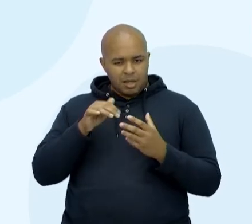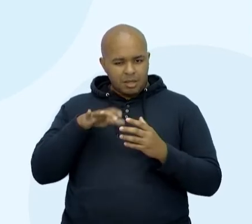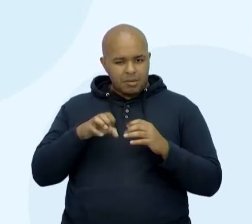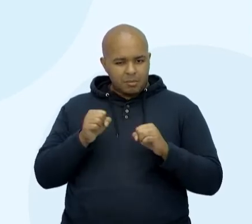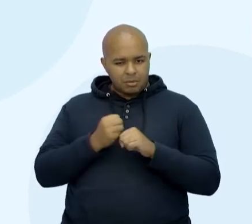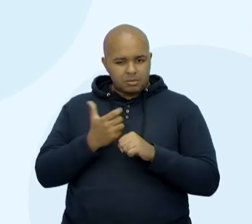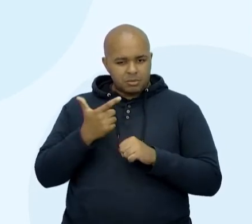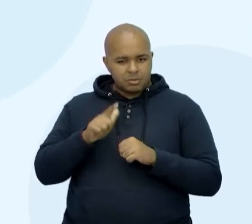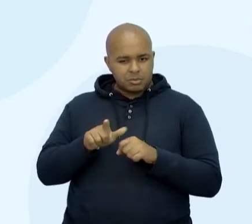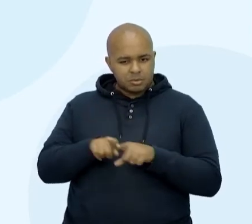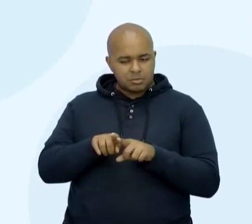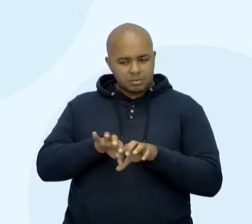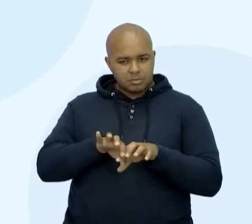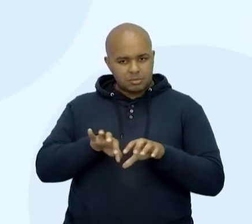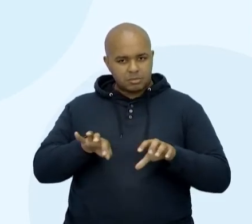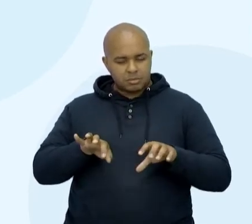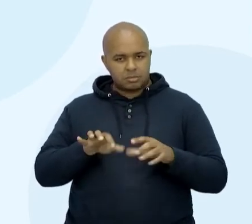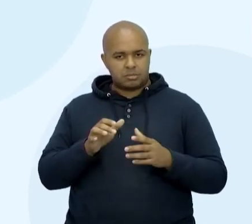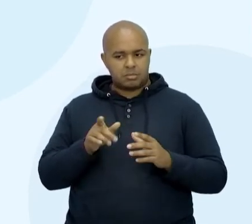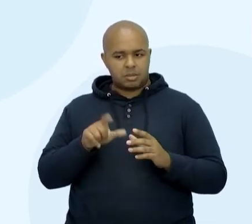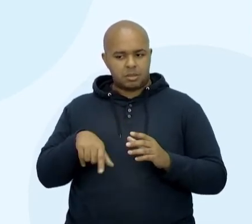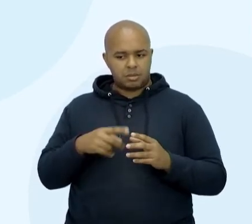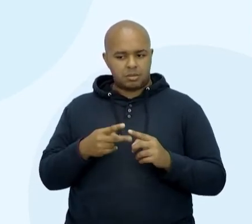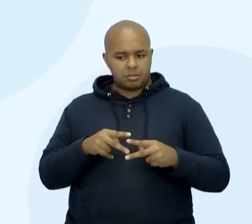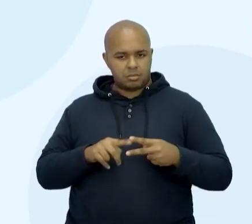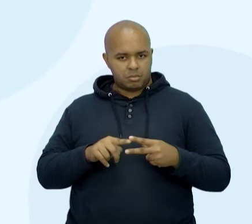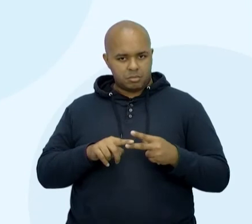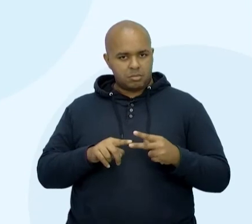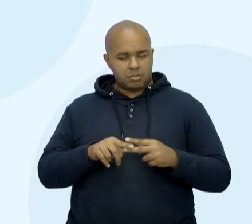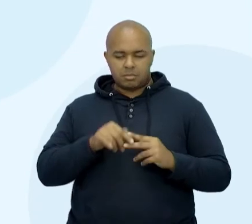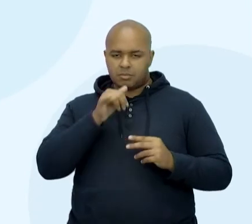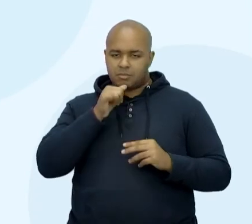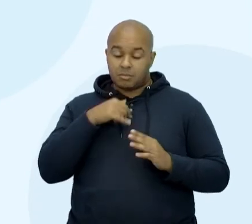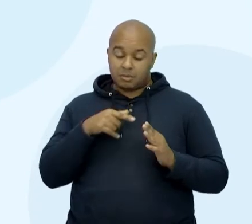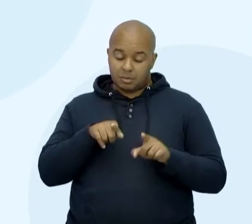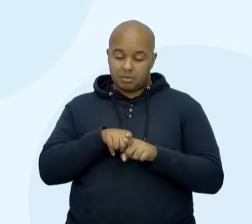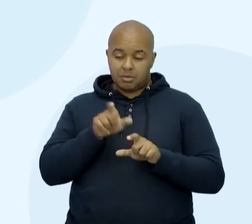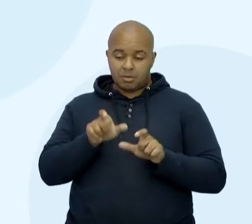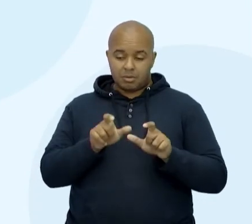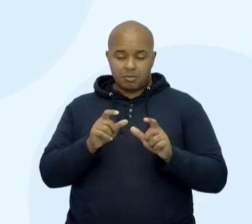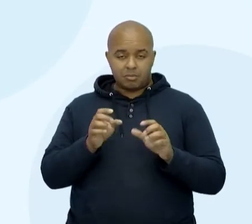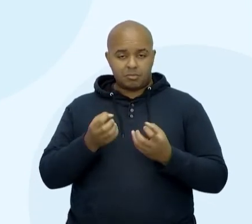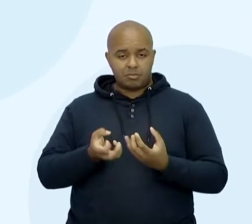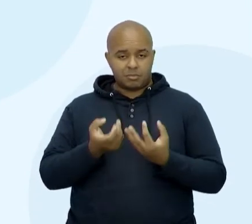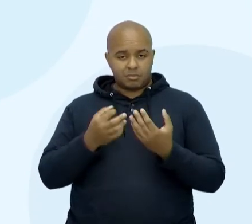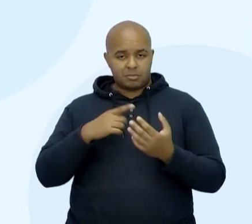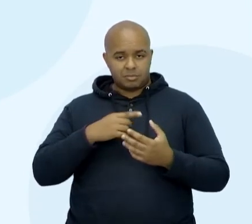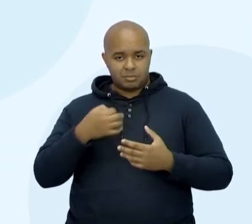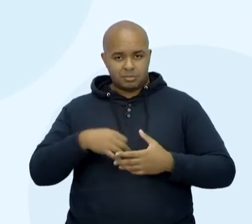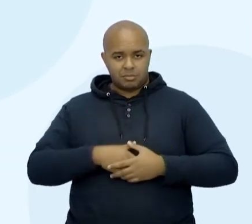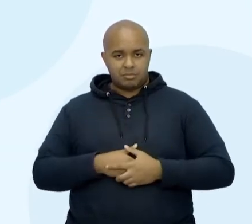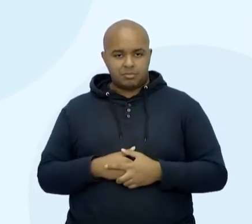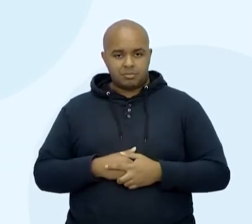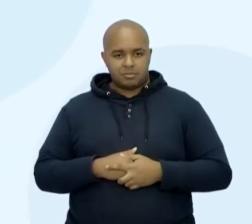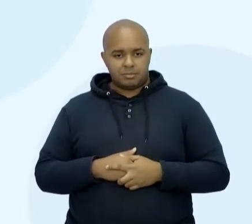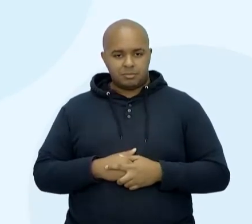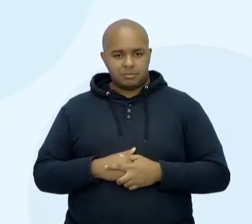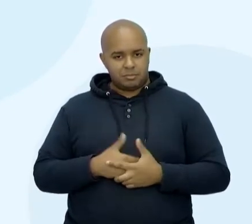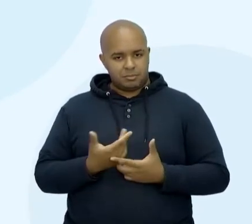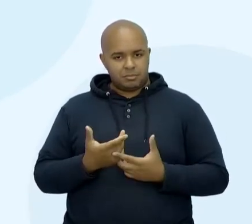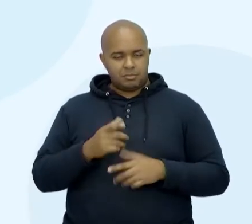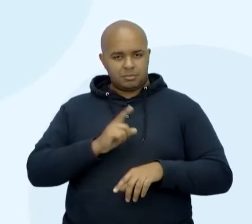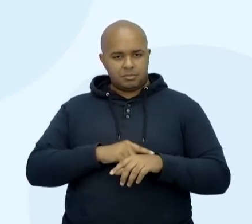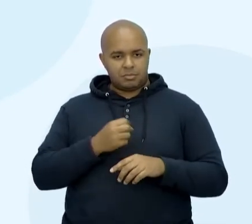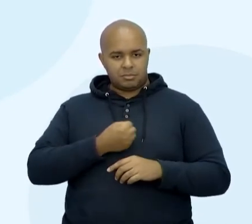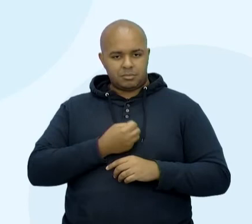posso conseguir aí separar esses dois componentes, por exemplo, até pelo tipo de fumaça, tá bom? E aí, no